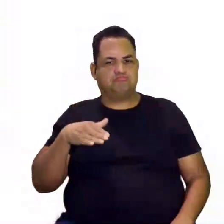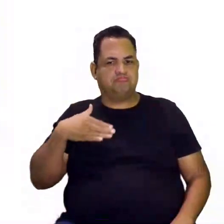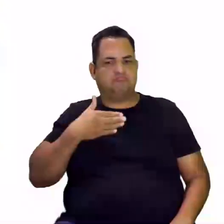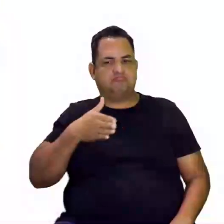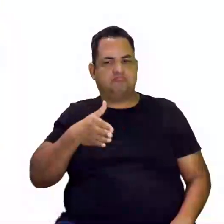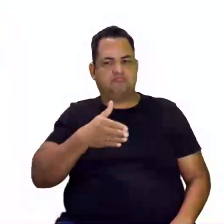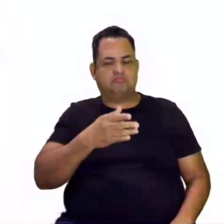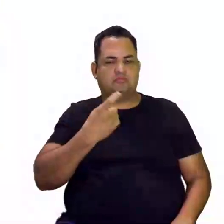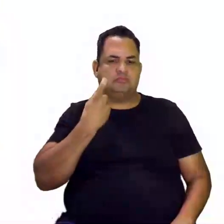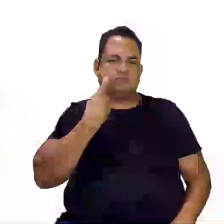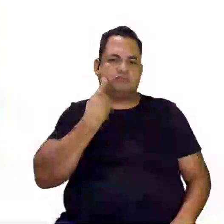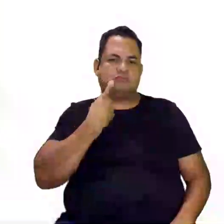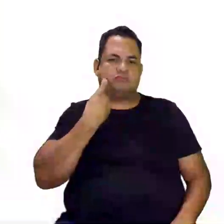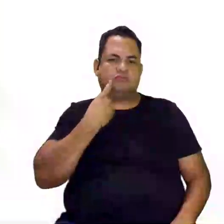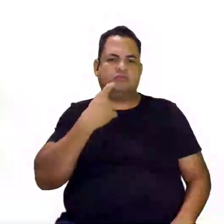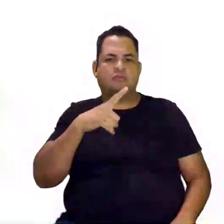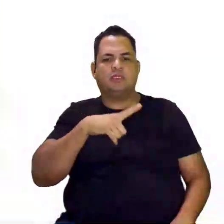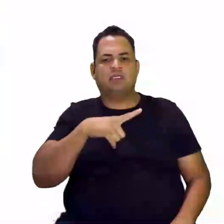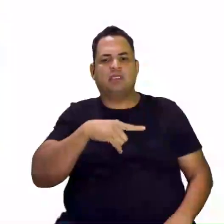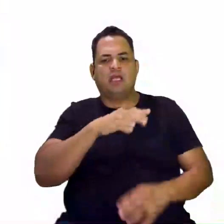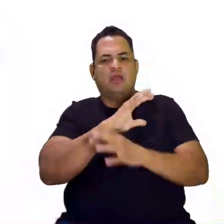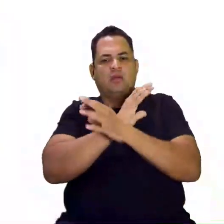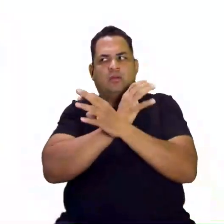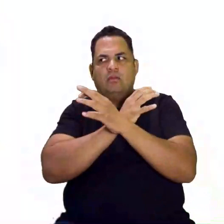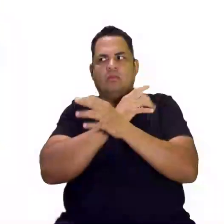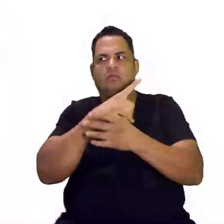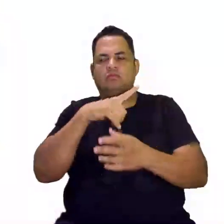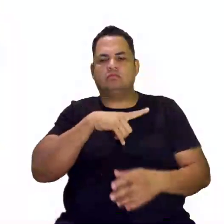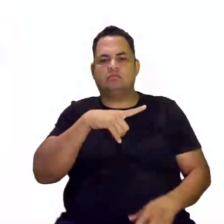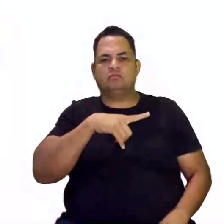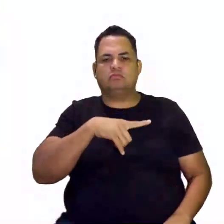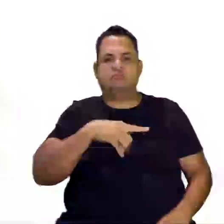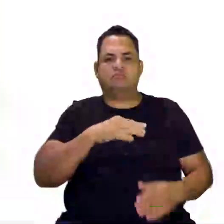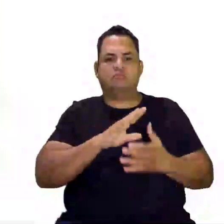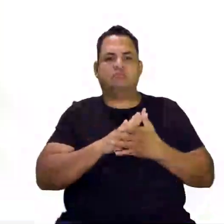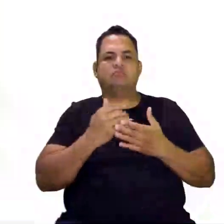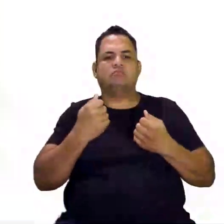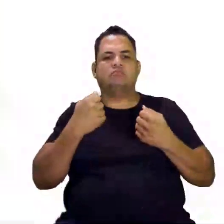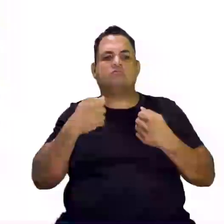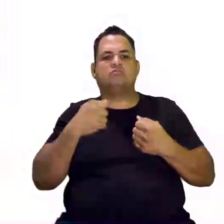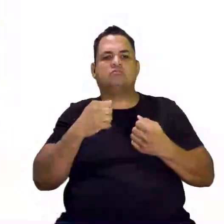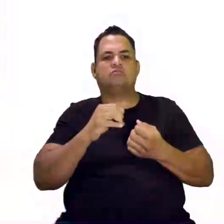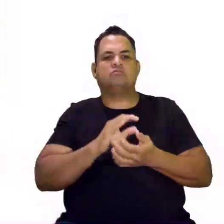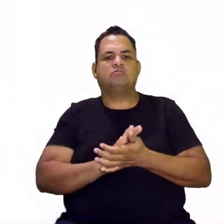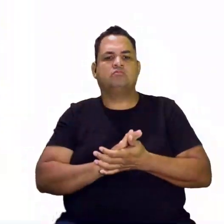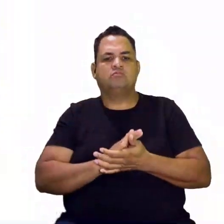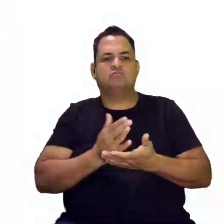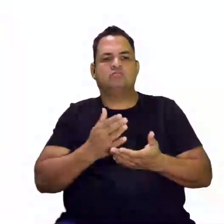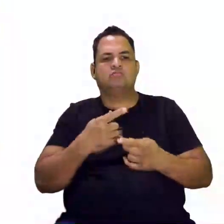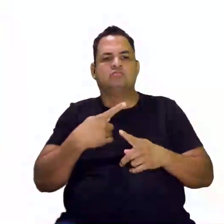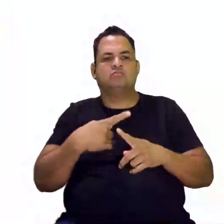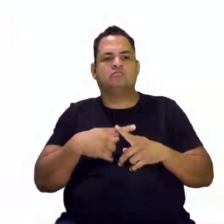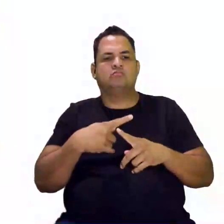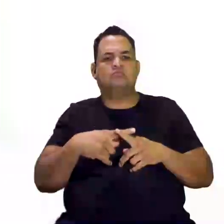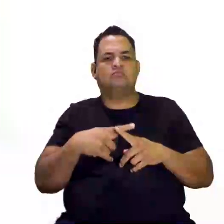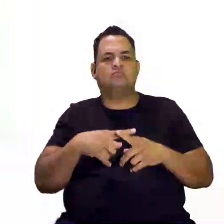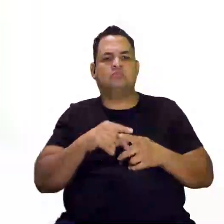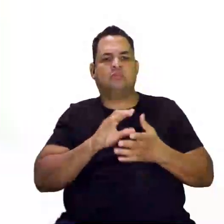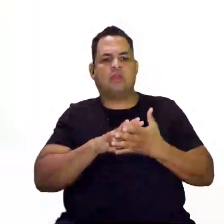um peixe, de um animal vertebrado, que esse animal vertebrado possivelmente é um carnívoro devido à questão